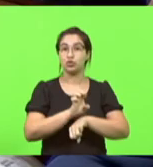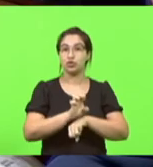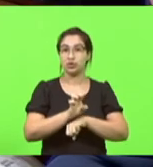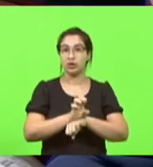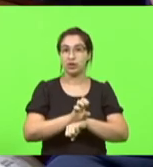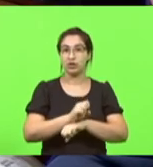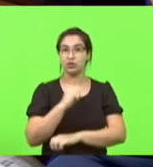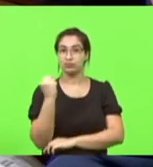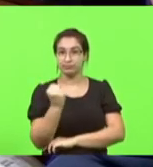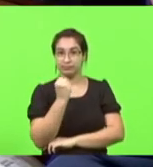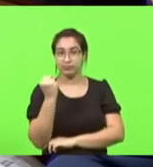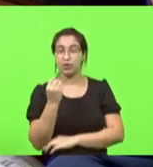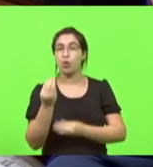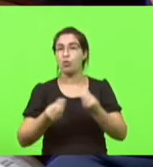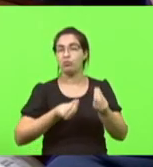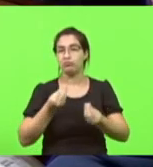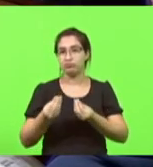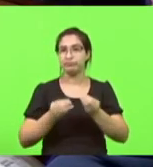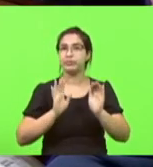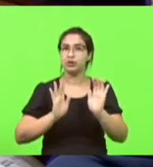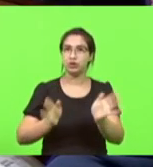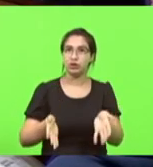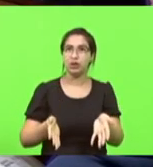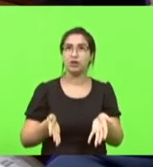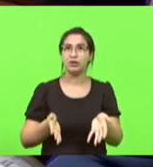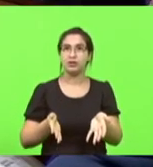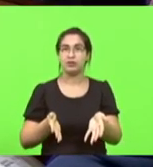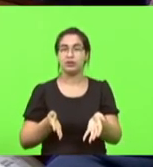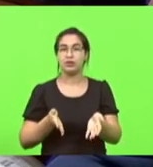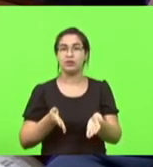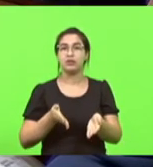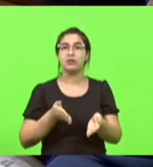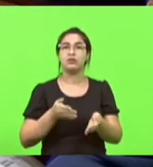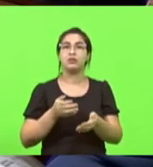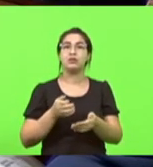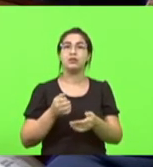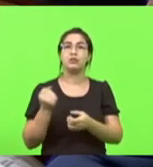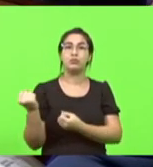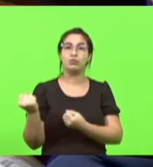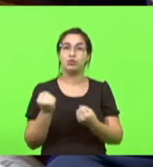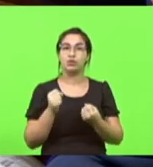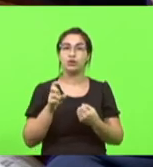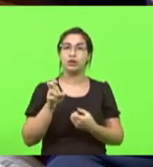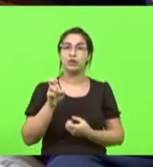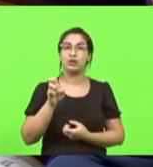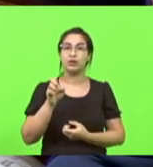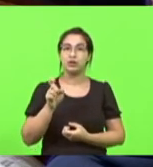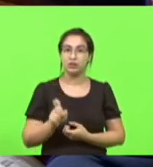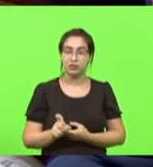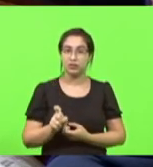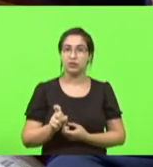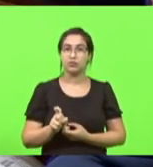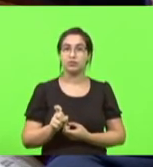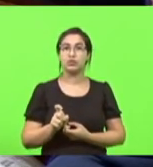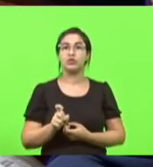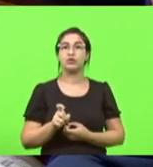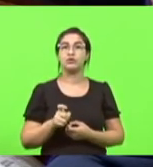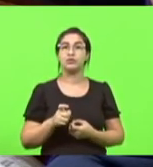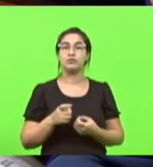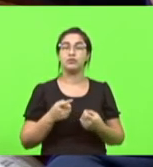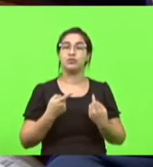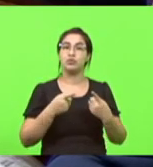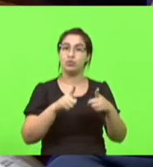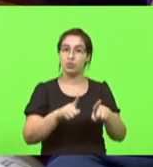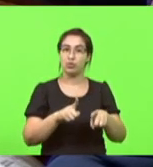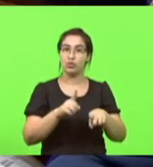Sul também ingressou, o Poder Executivo de lá, numa ação de inconstitucionalidade de uma